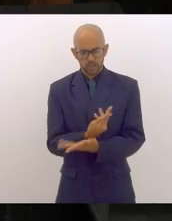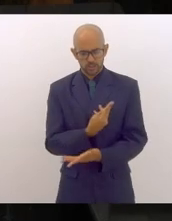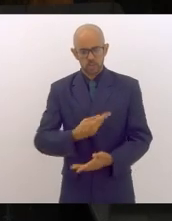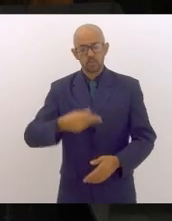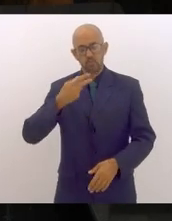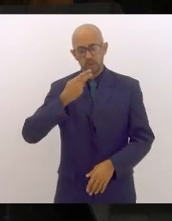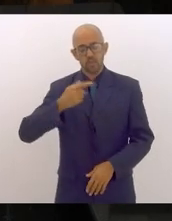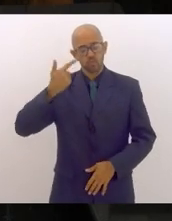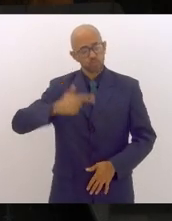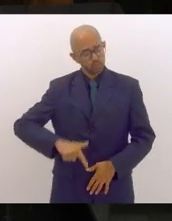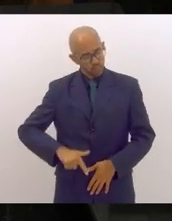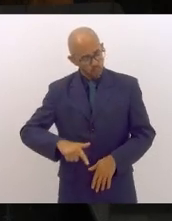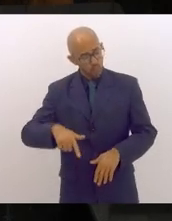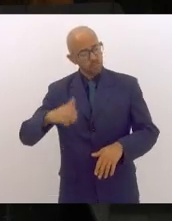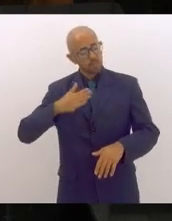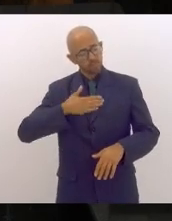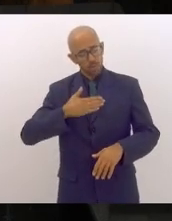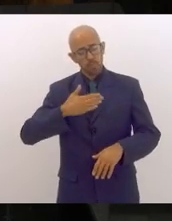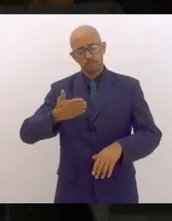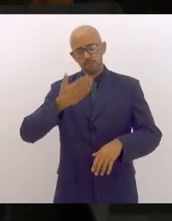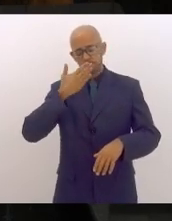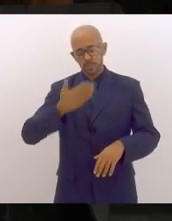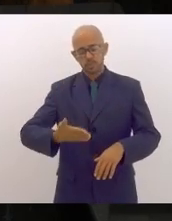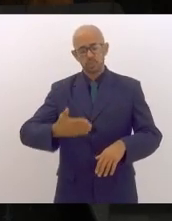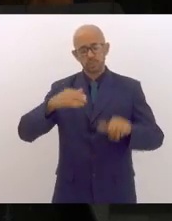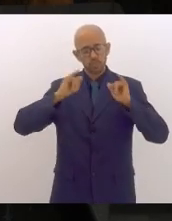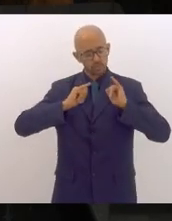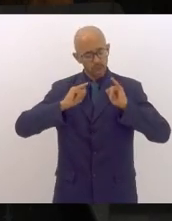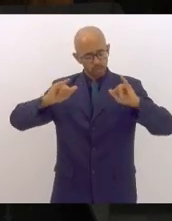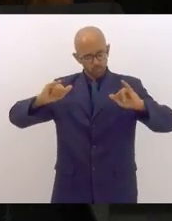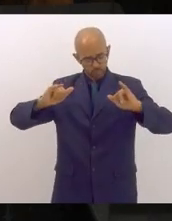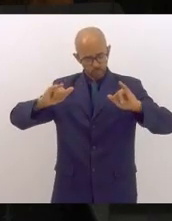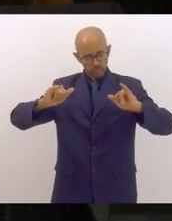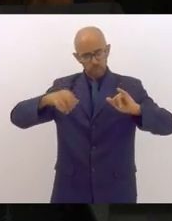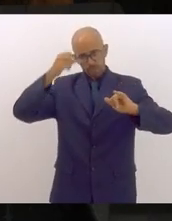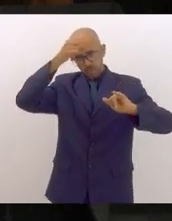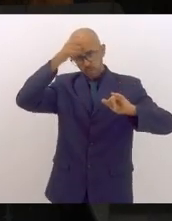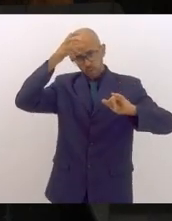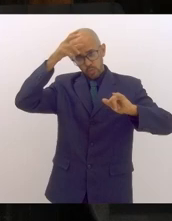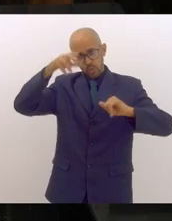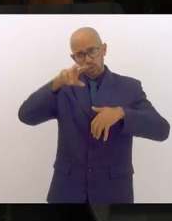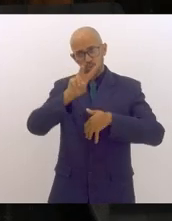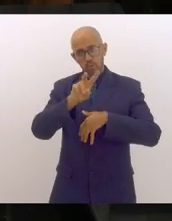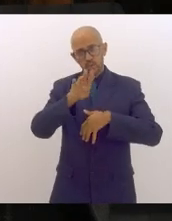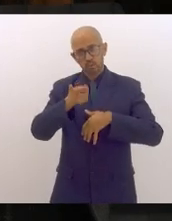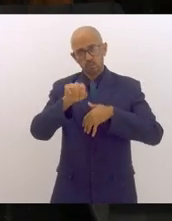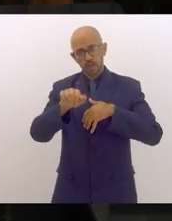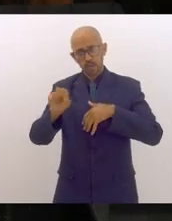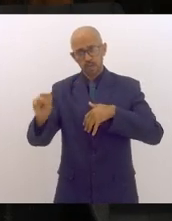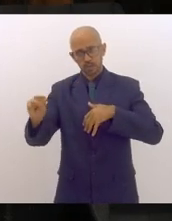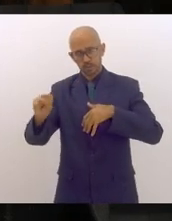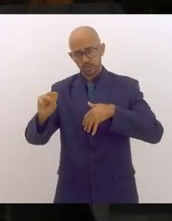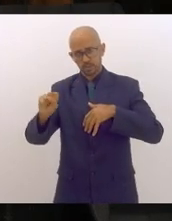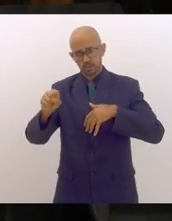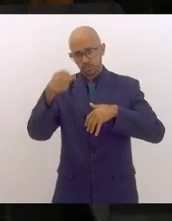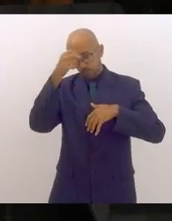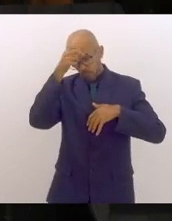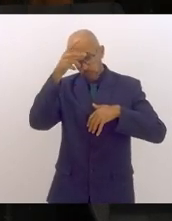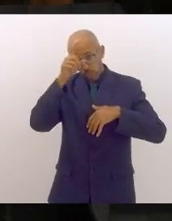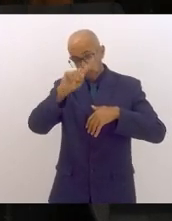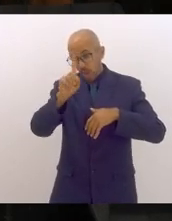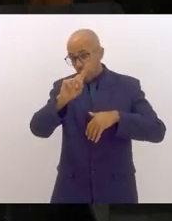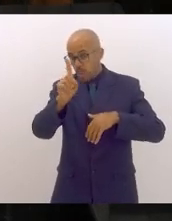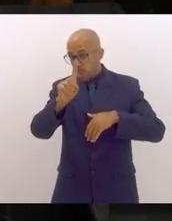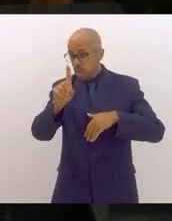Reitero o meu apelo, reitero a minha manifestação à Prefeitura de Duas Barras. Prefeito, não fuja pela janela dos